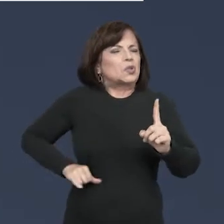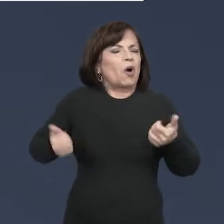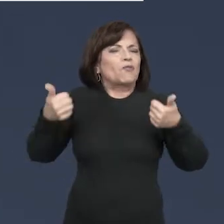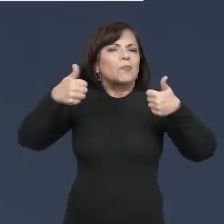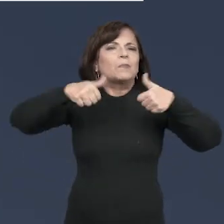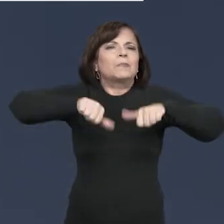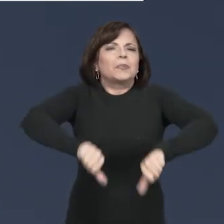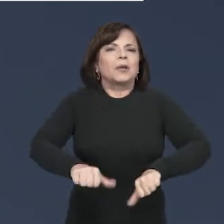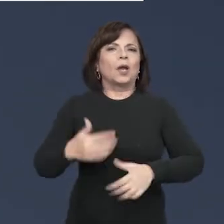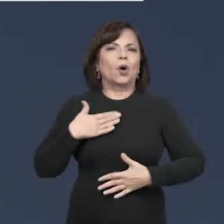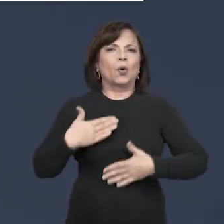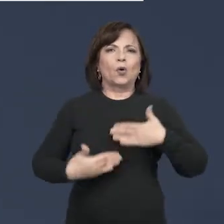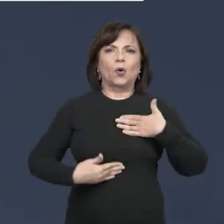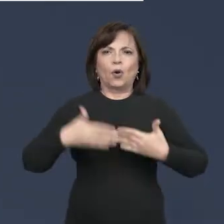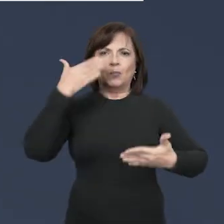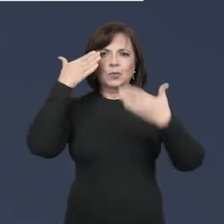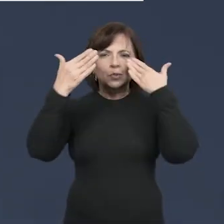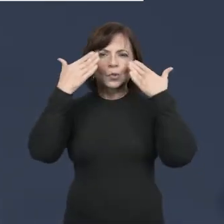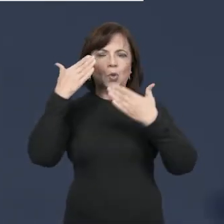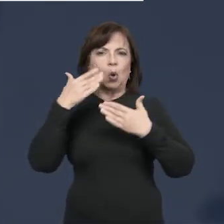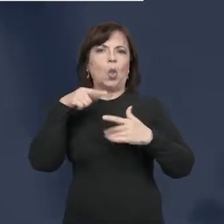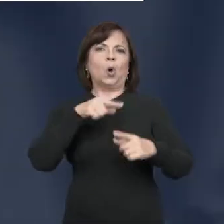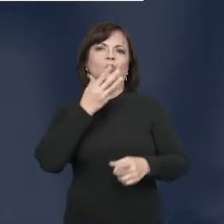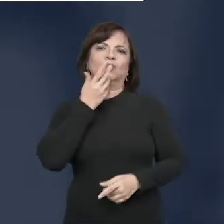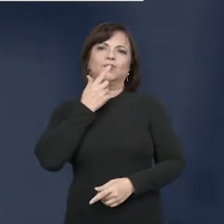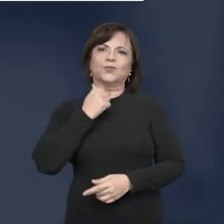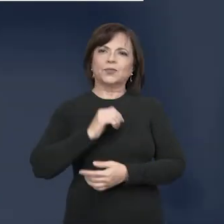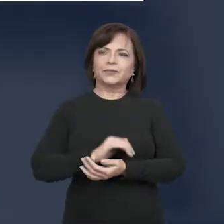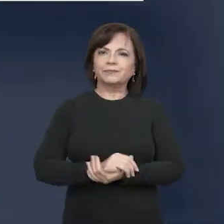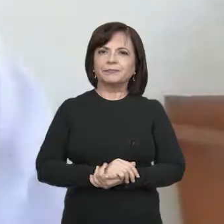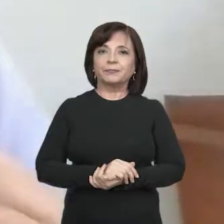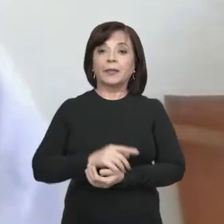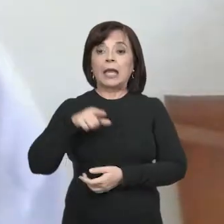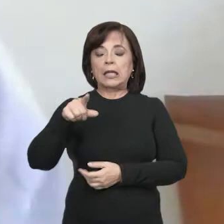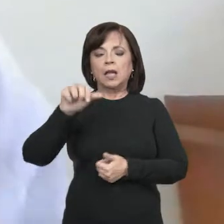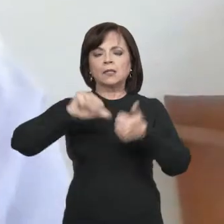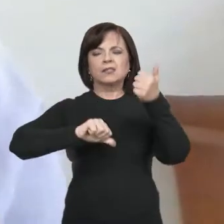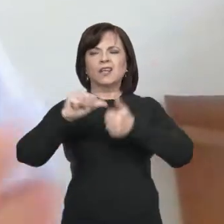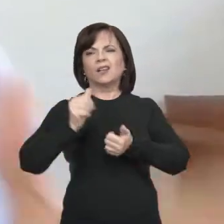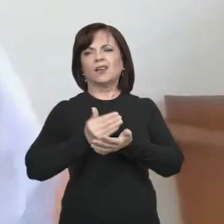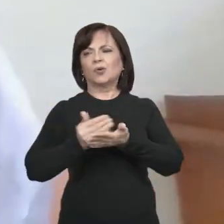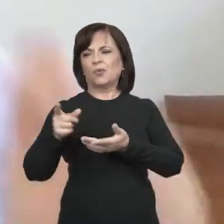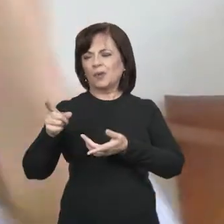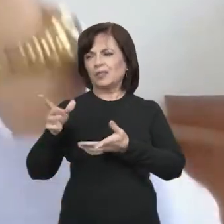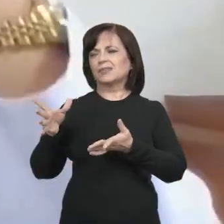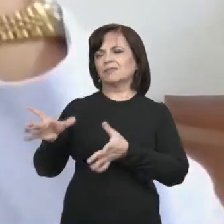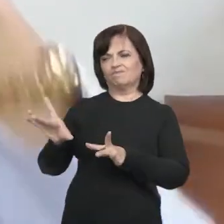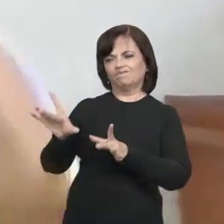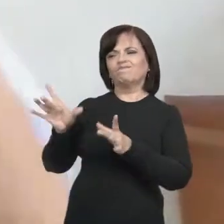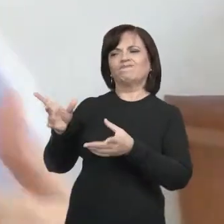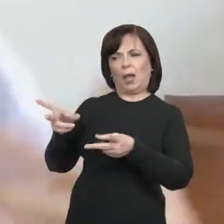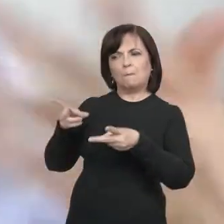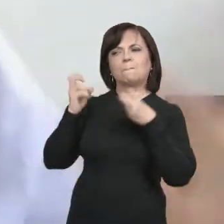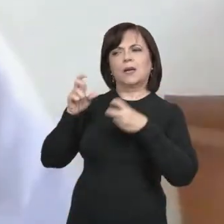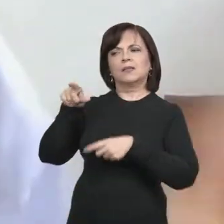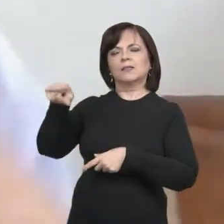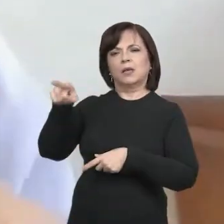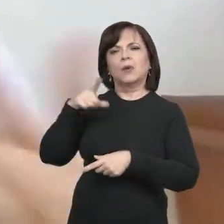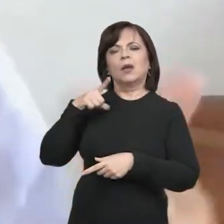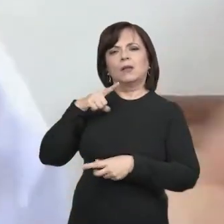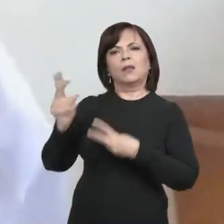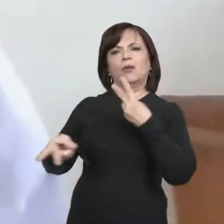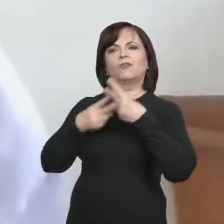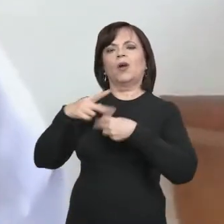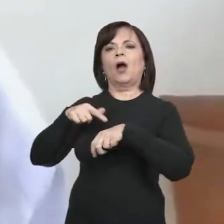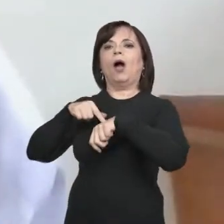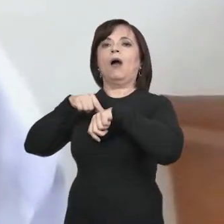intenso sofrimento físico e psicológico na menor. Assim, nessa análise preliminar, ele já entendeu pelo auto de prisão em